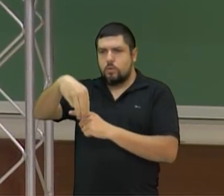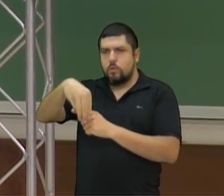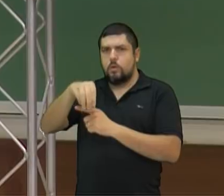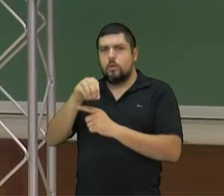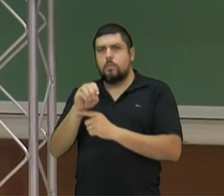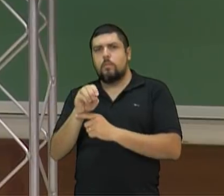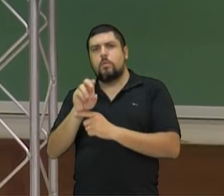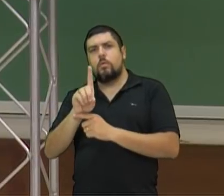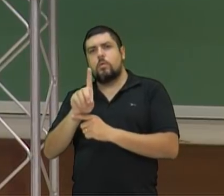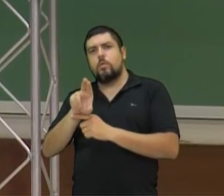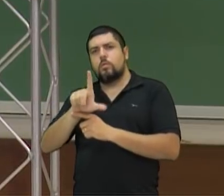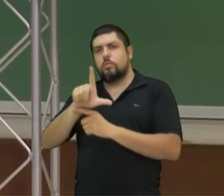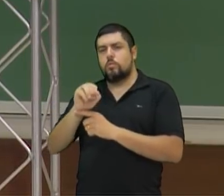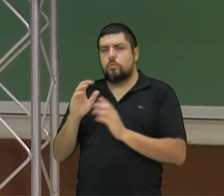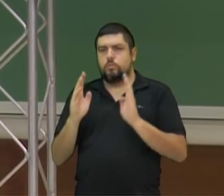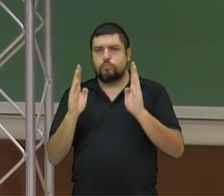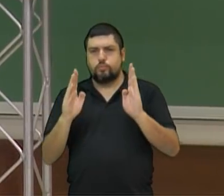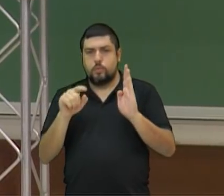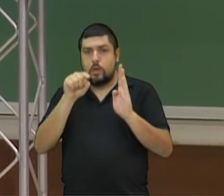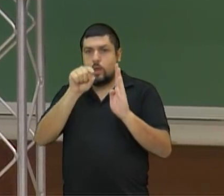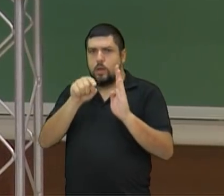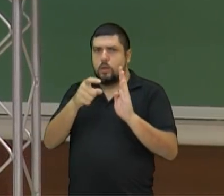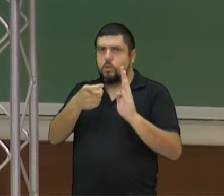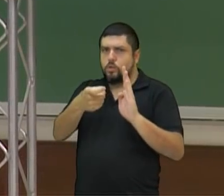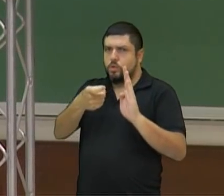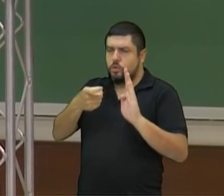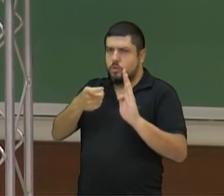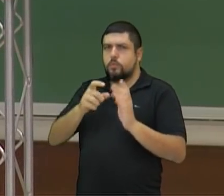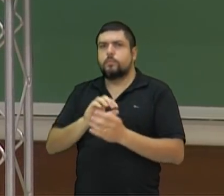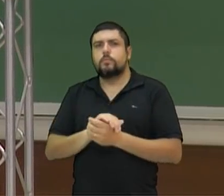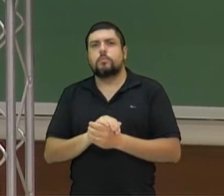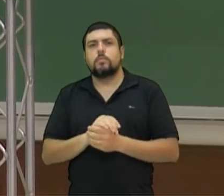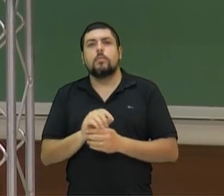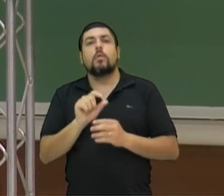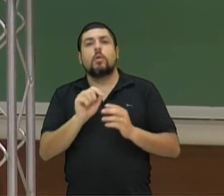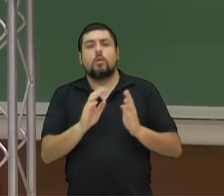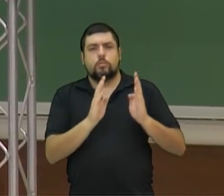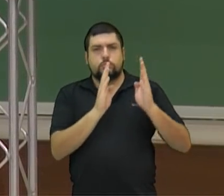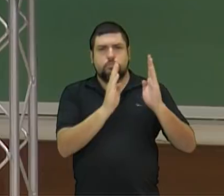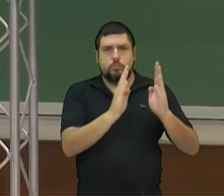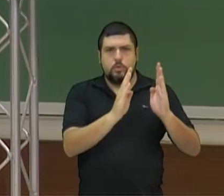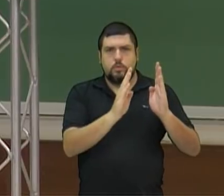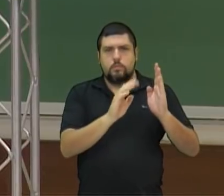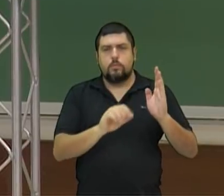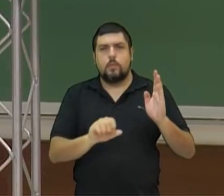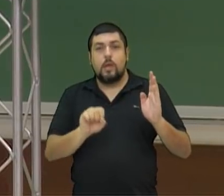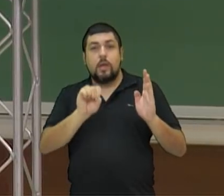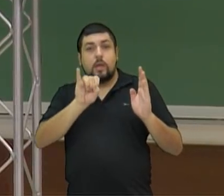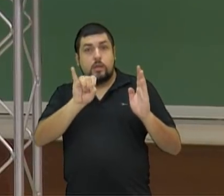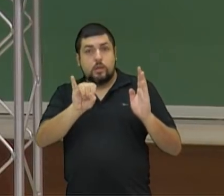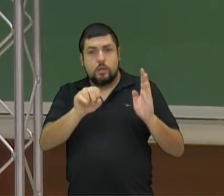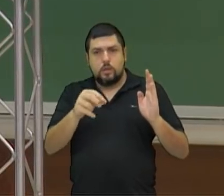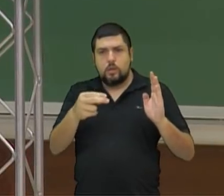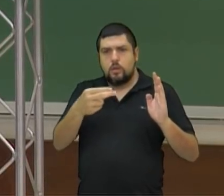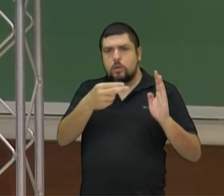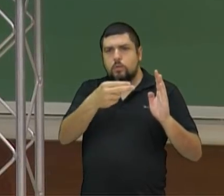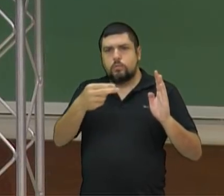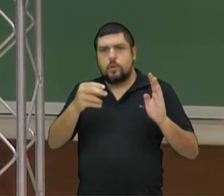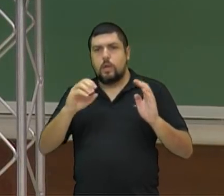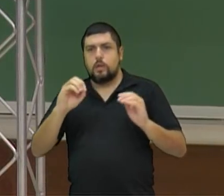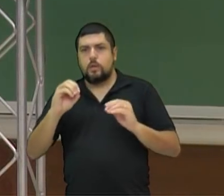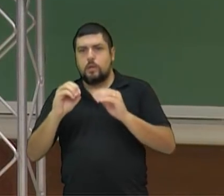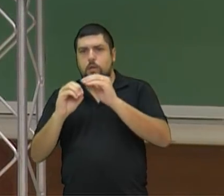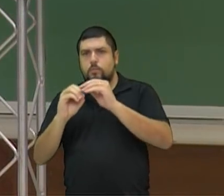colocado x, mas pode ser qualquer coisa. O módulo de alguma coisa vai ser ela mesma se este valor aqui for maior ou igual a